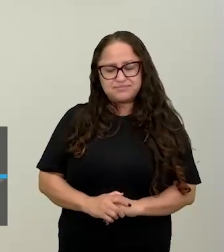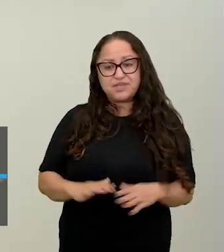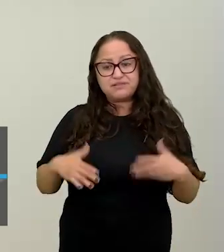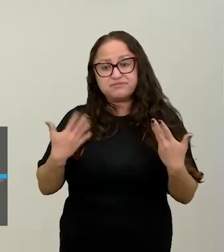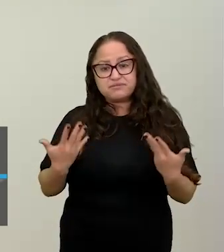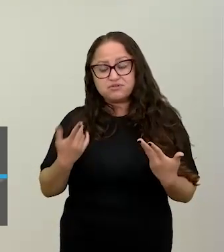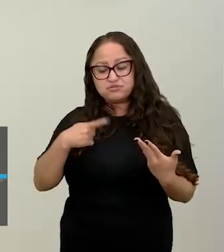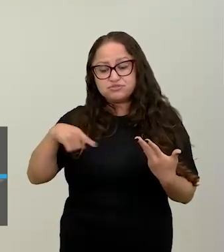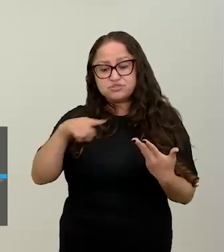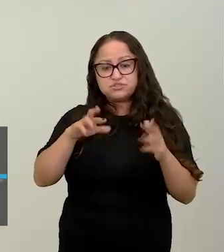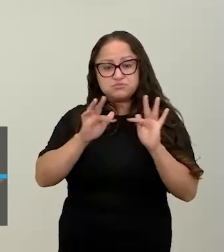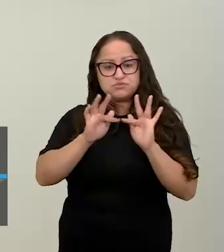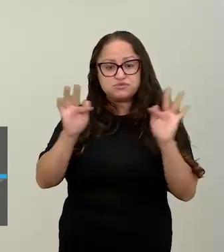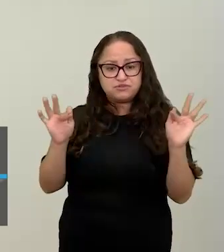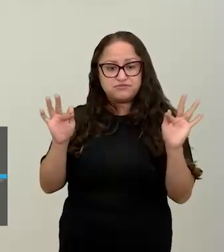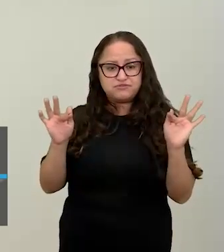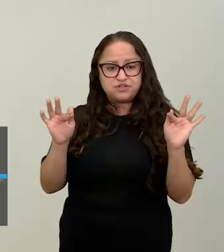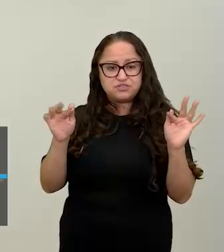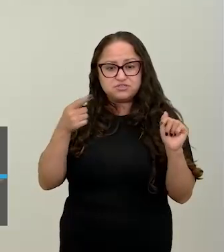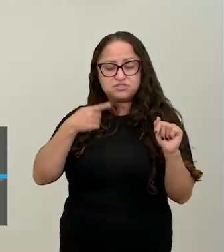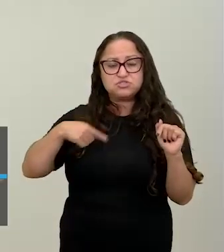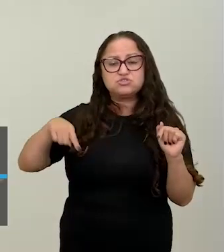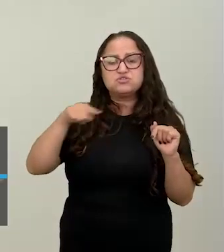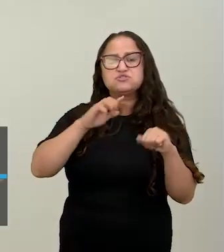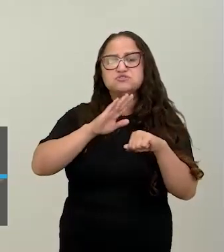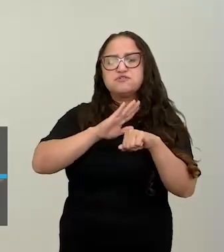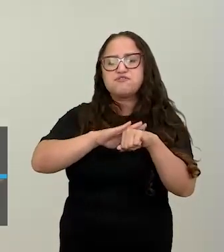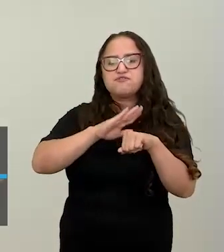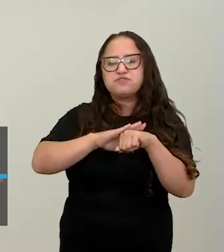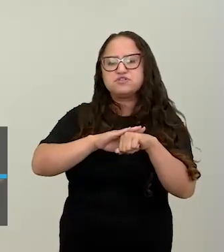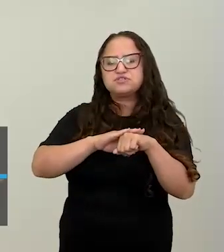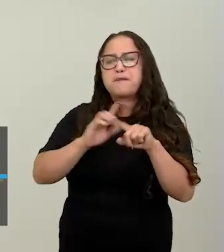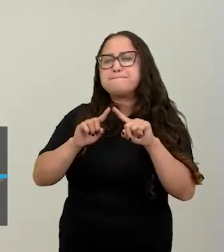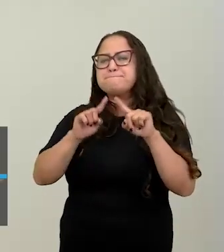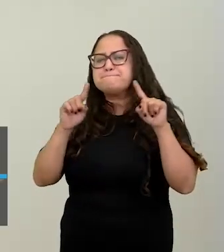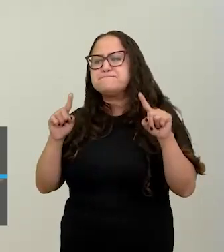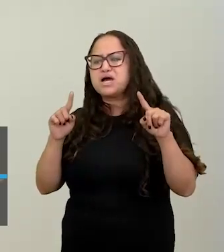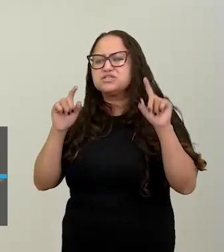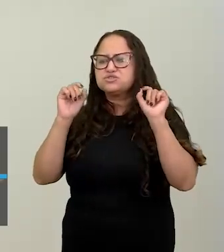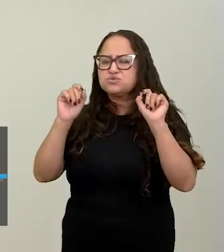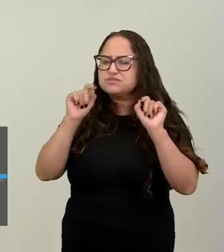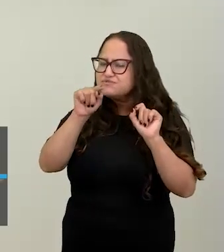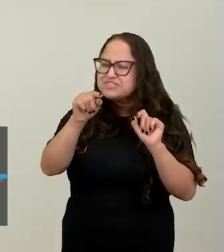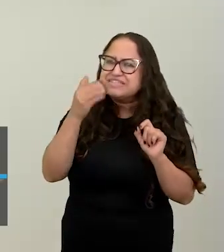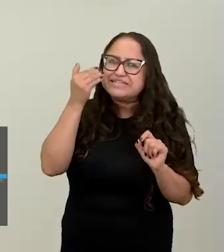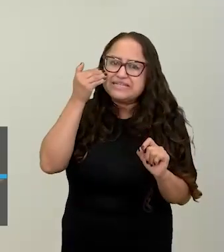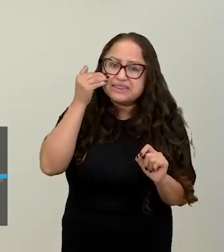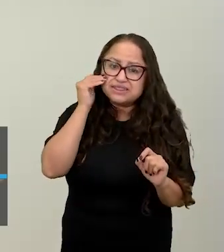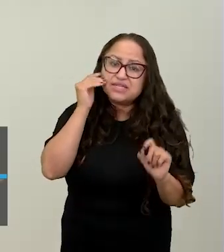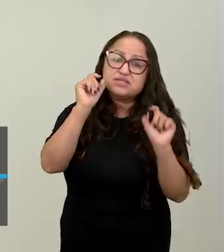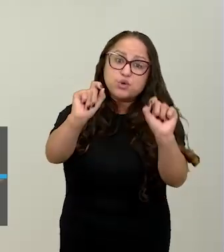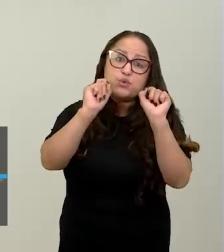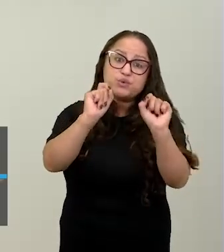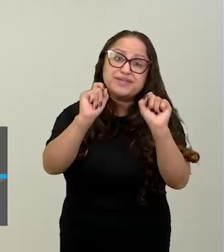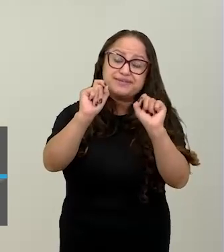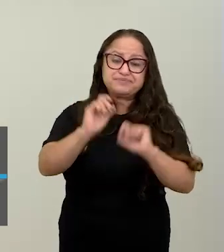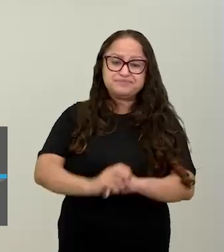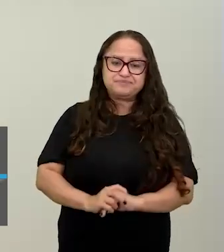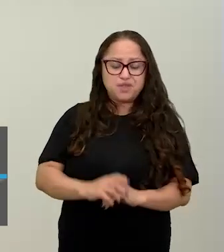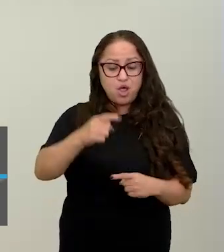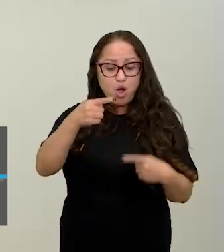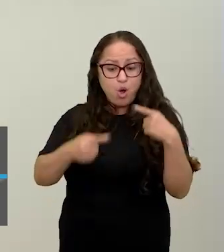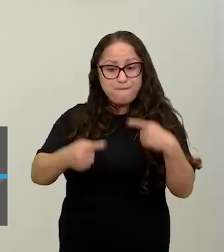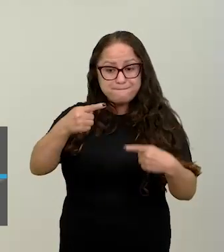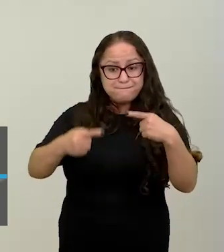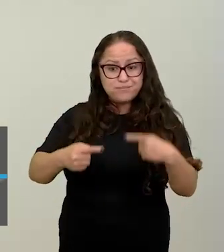uma frase que é assim, a gente fez essa introdução, mas o que a gente quer que as pessoas entendam, né, é a questão de que, assim,